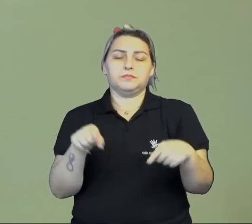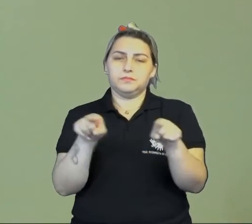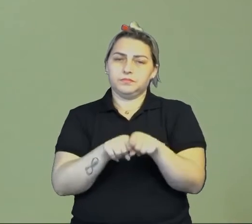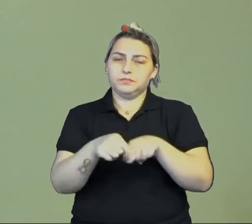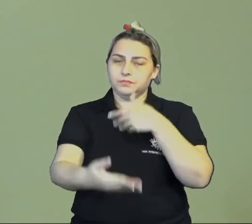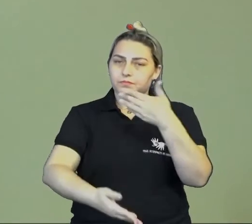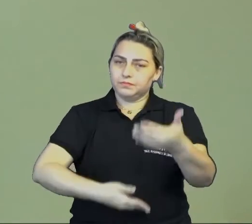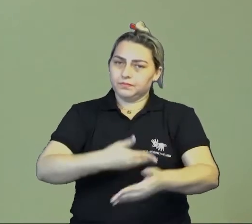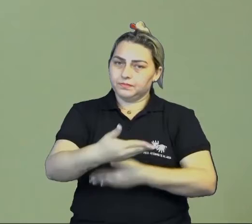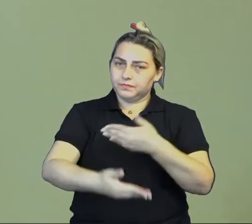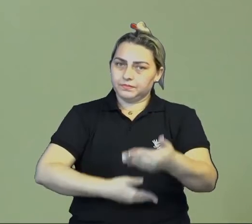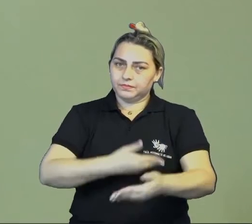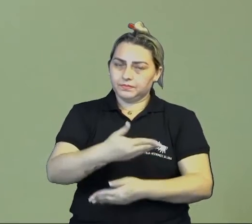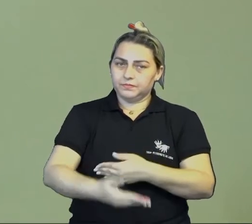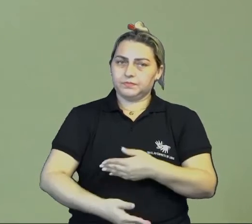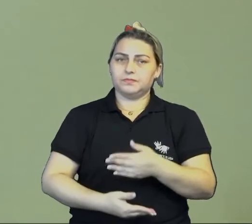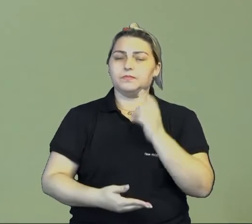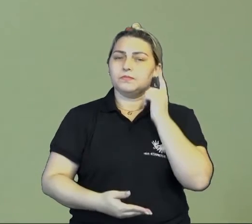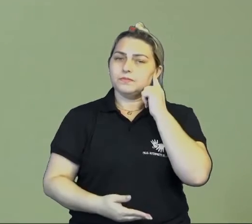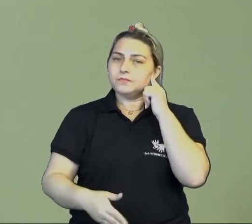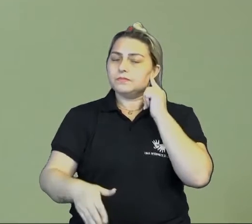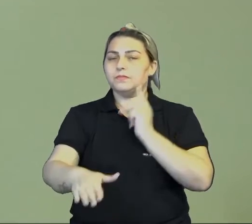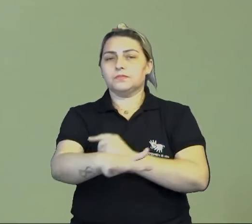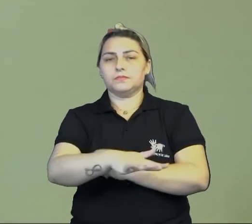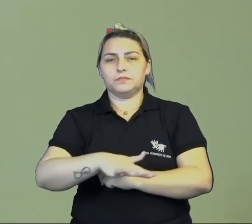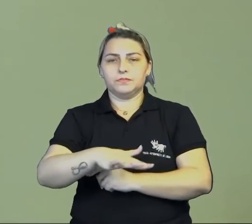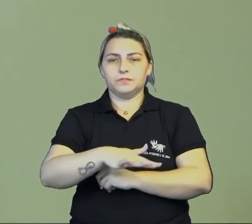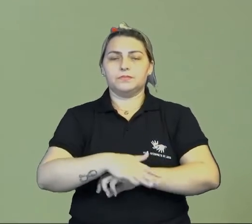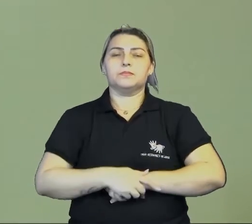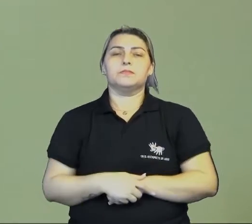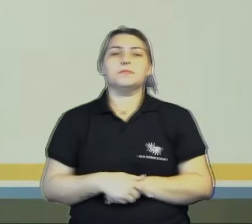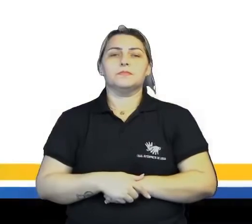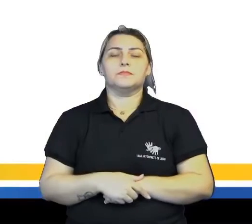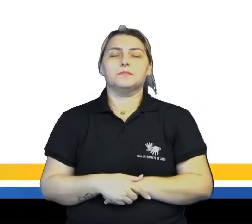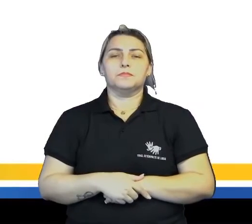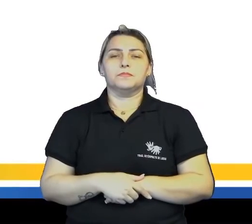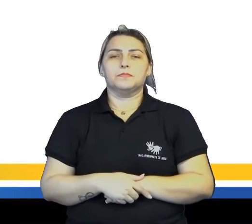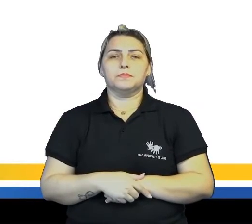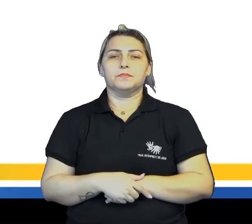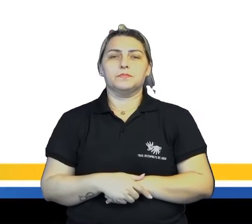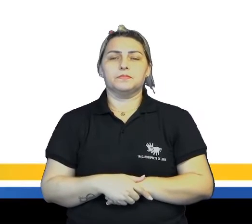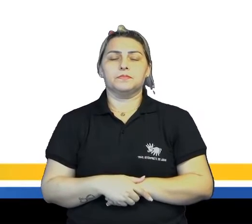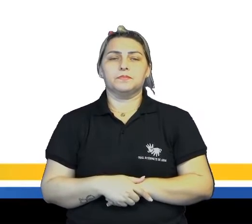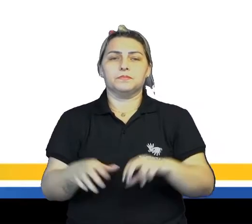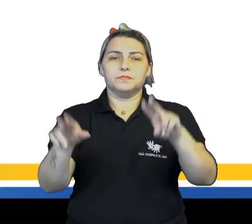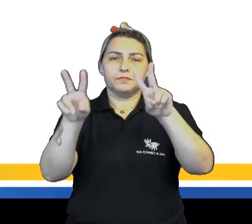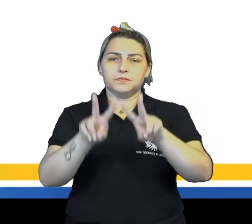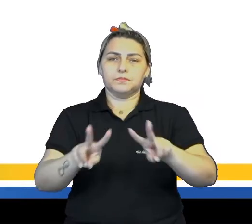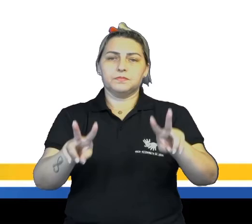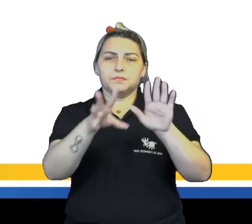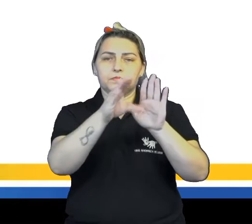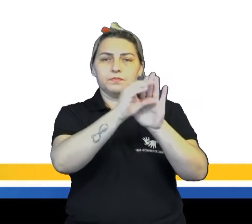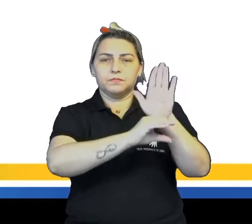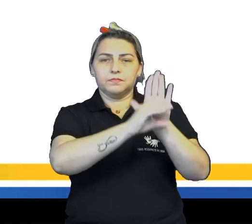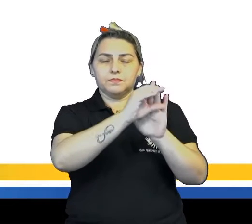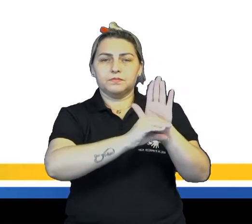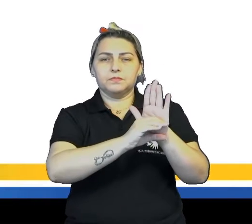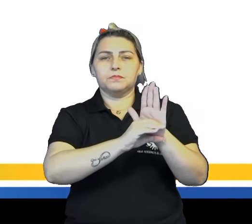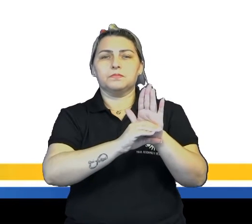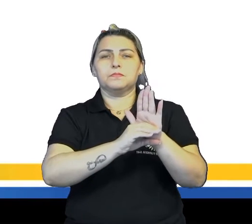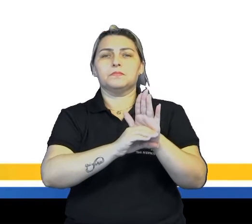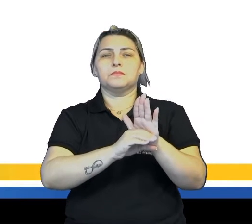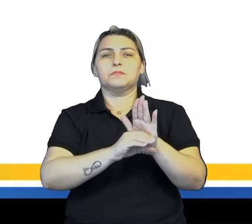também interagindo entre si. Vamos a mais um conceito. Visualizem o processo